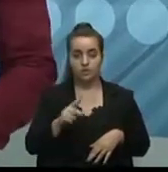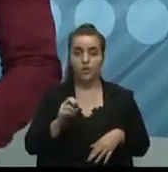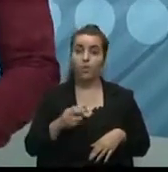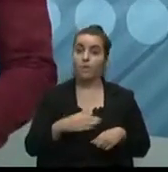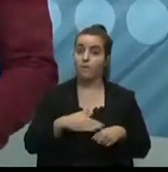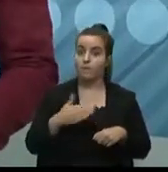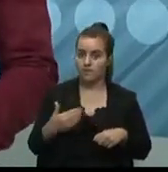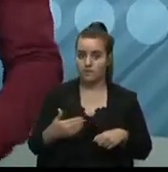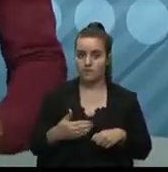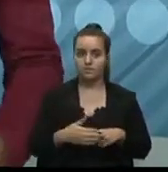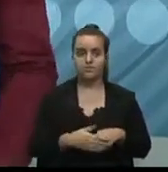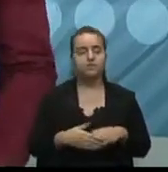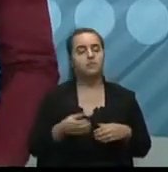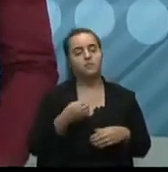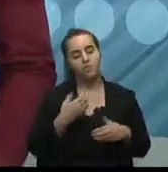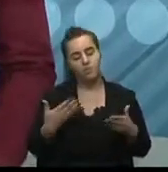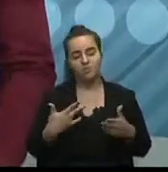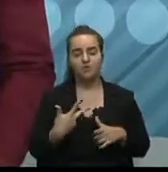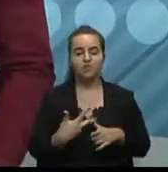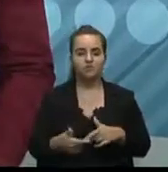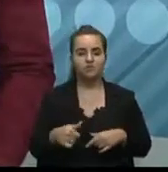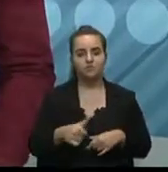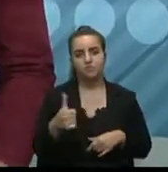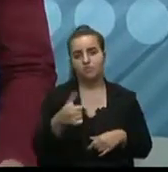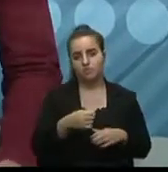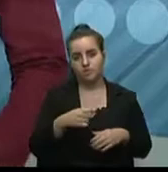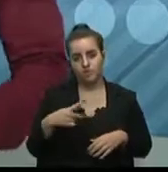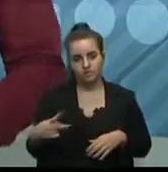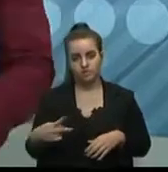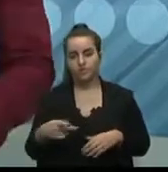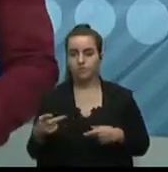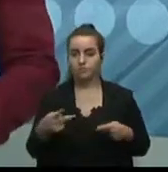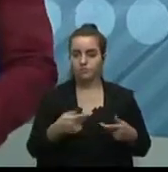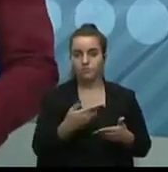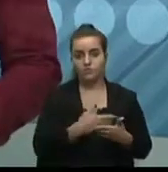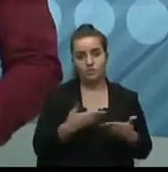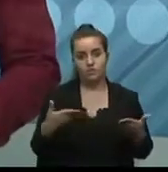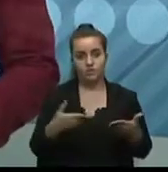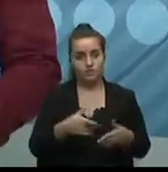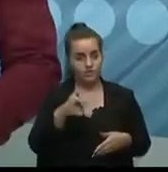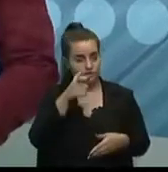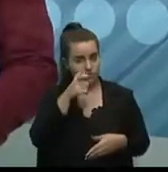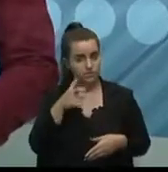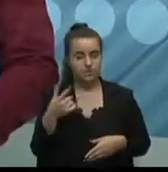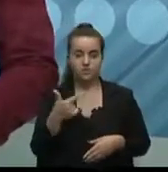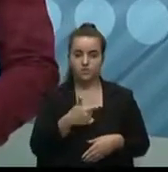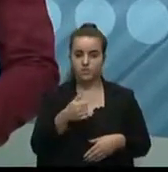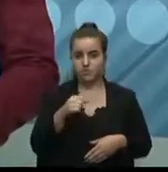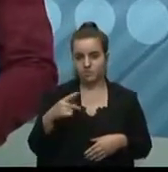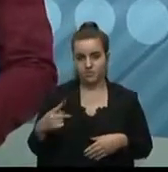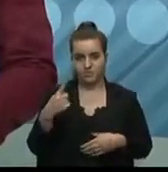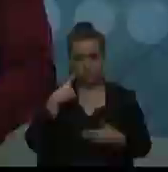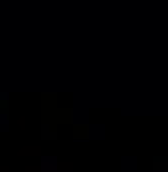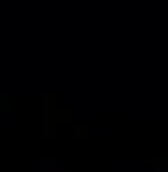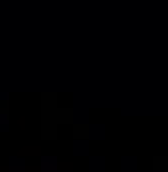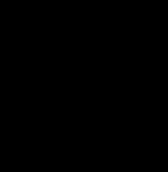ou mais. Bom, então resolvemos assim a primeira situação-problema e eu convido você agora a acompanhar a segunda